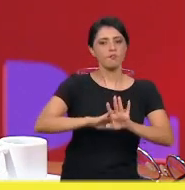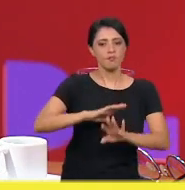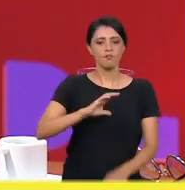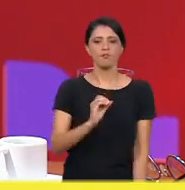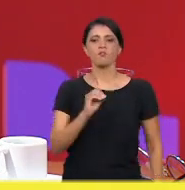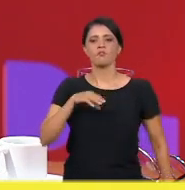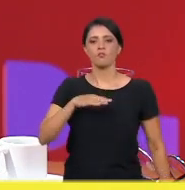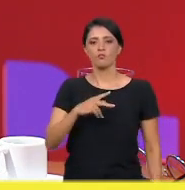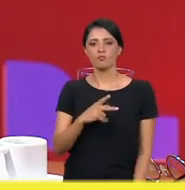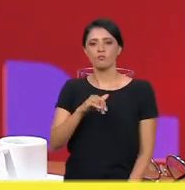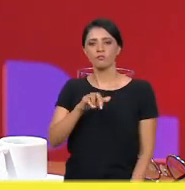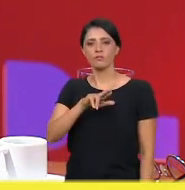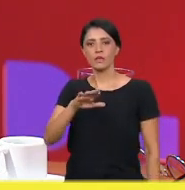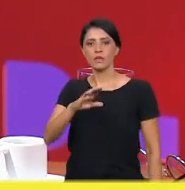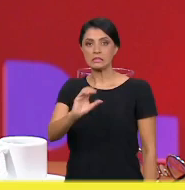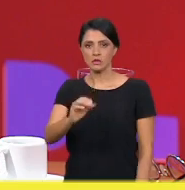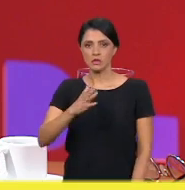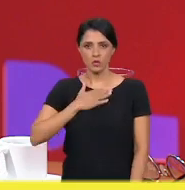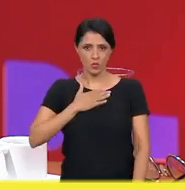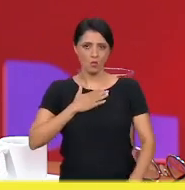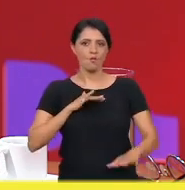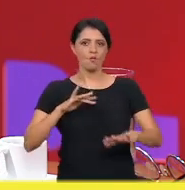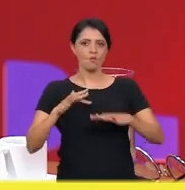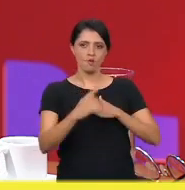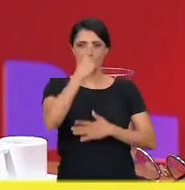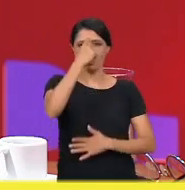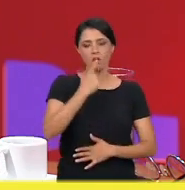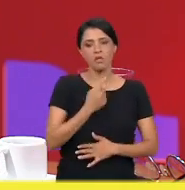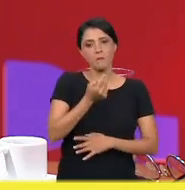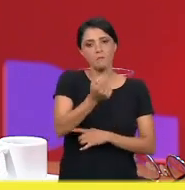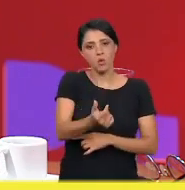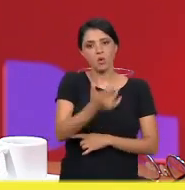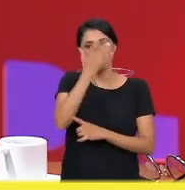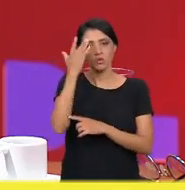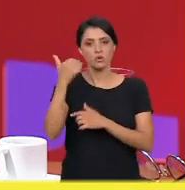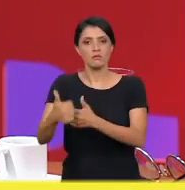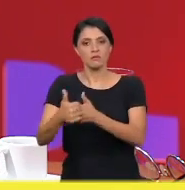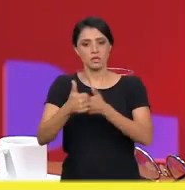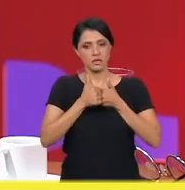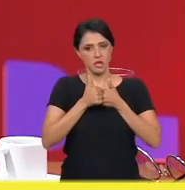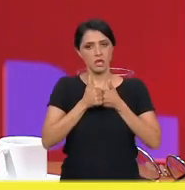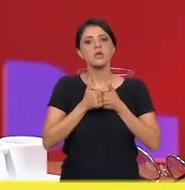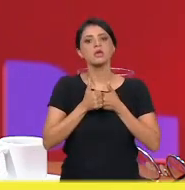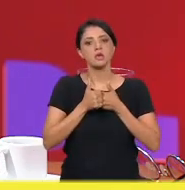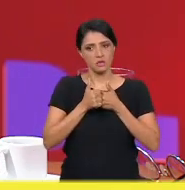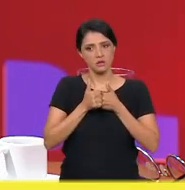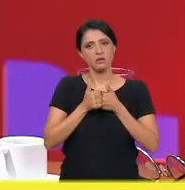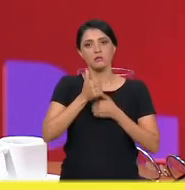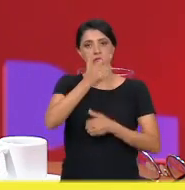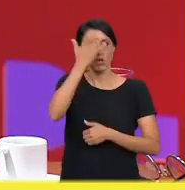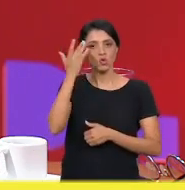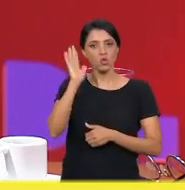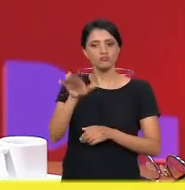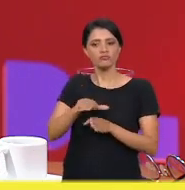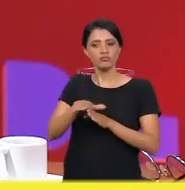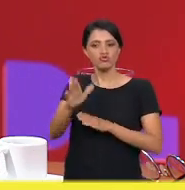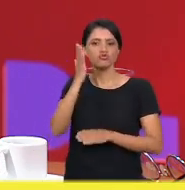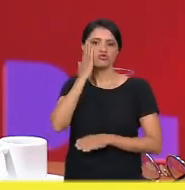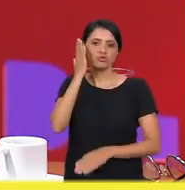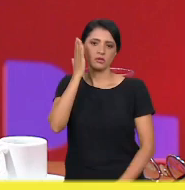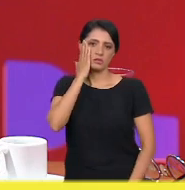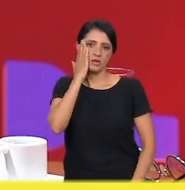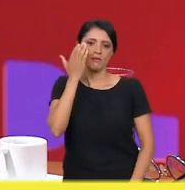no meu canal, por exemplo, a gente tem pouco. As pessoas que me seguem, elas são pessoas um pouco mais instruídas no